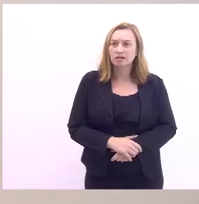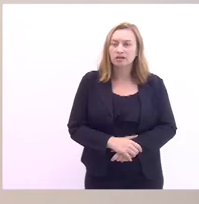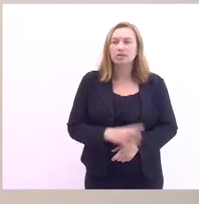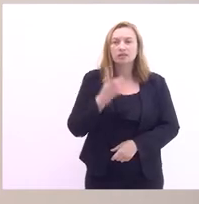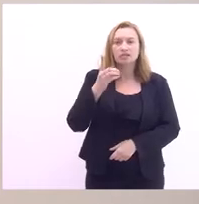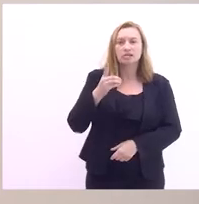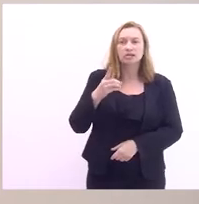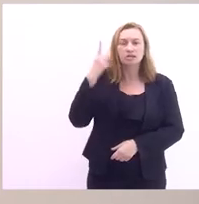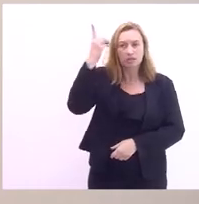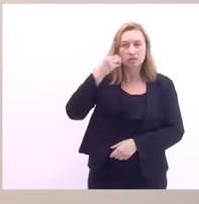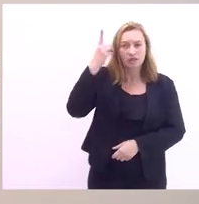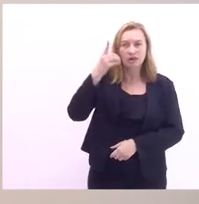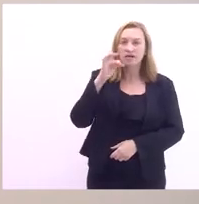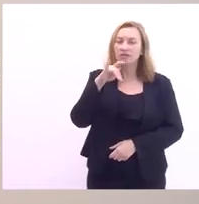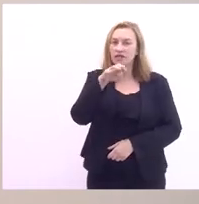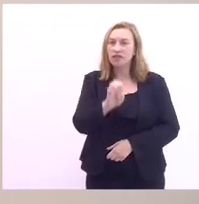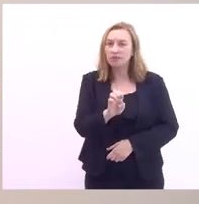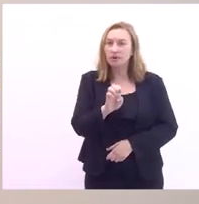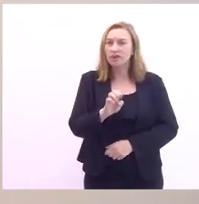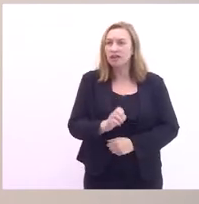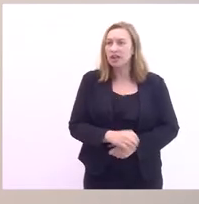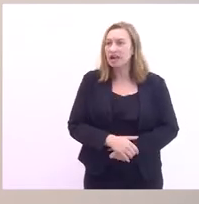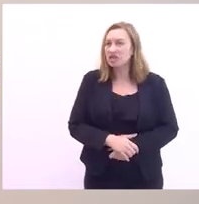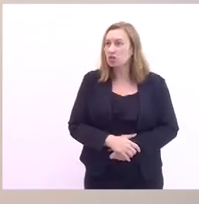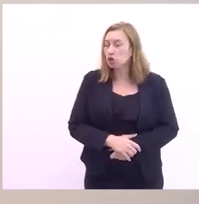deputado Felipe Peixoto,